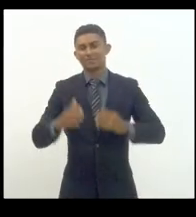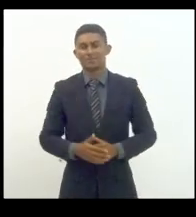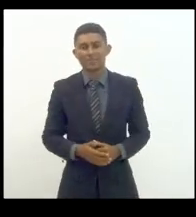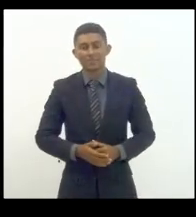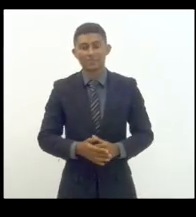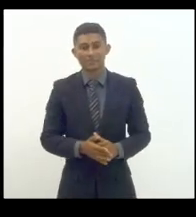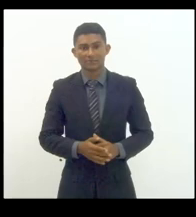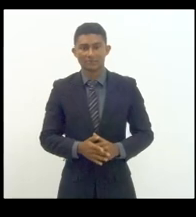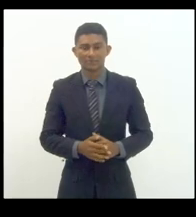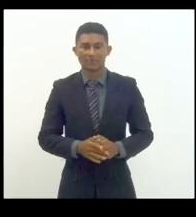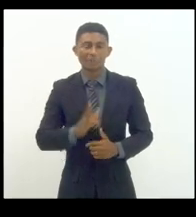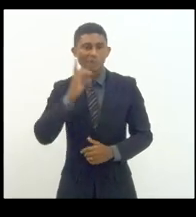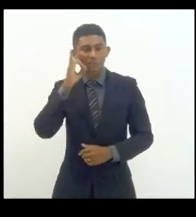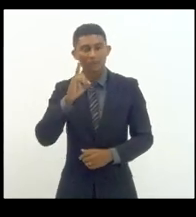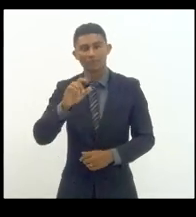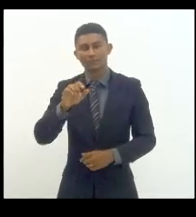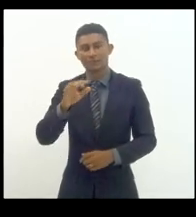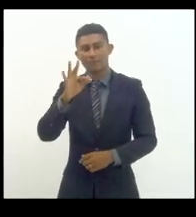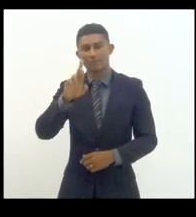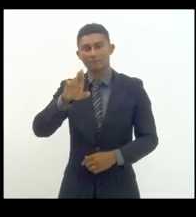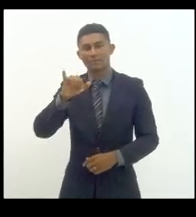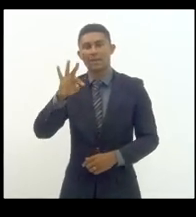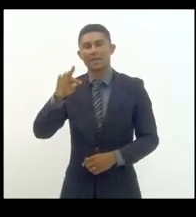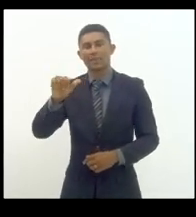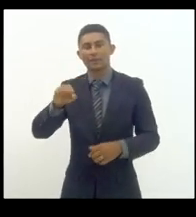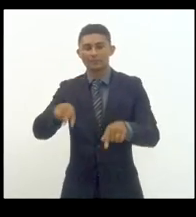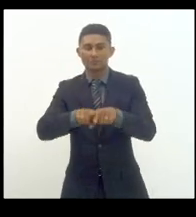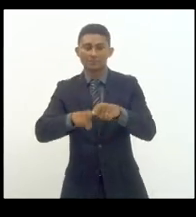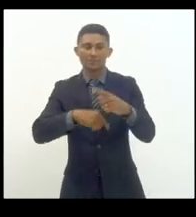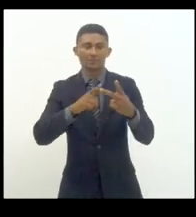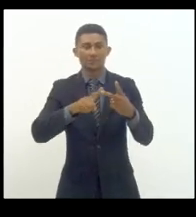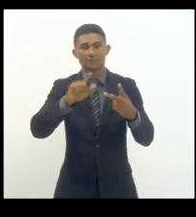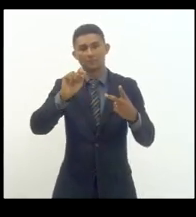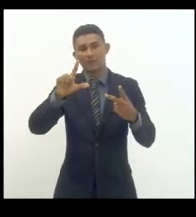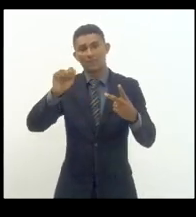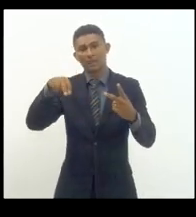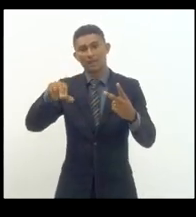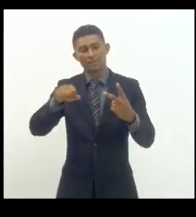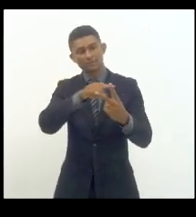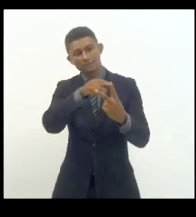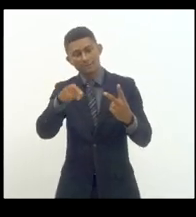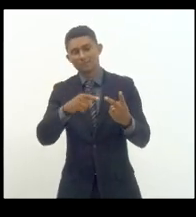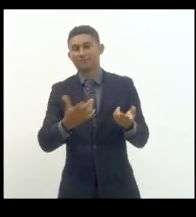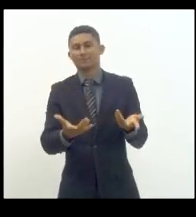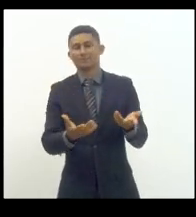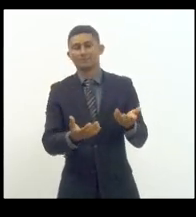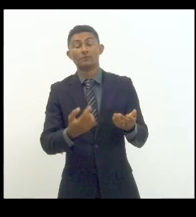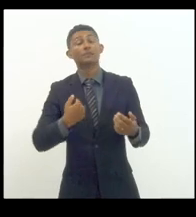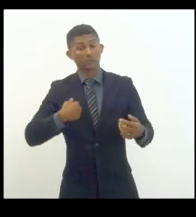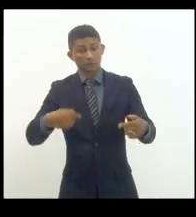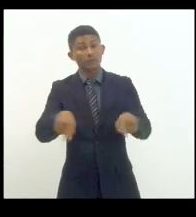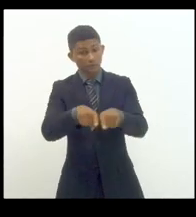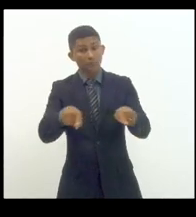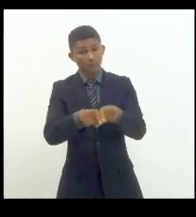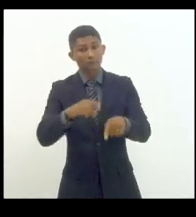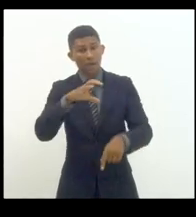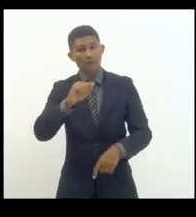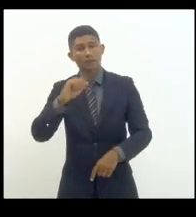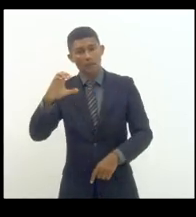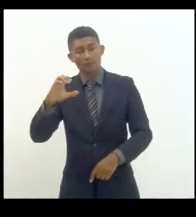o deputado Alexandre Freitas, a deputada Lana Passos, por essa iniciativa. Eu, que também sou um CAC, e dizer